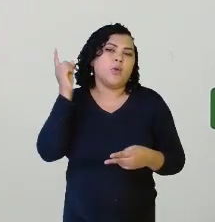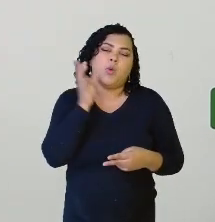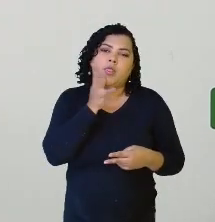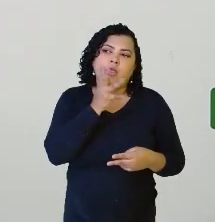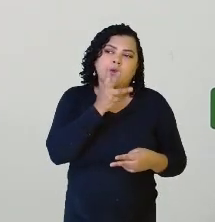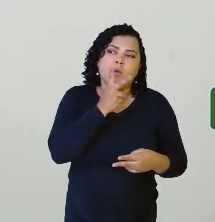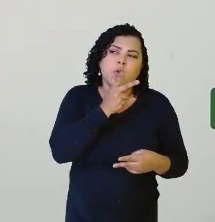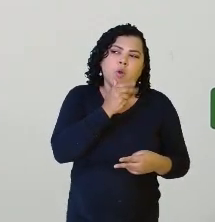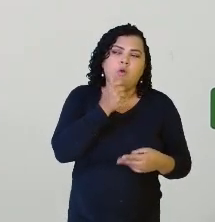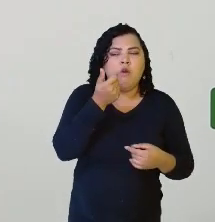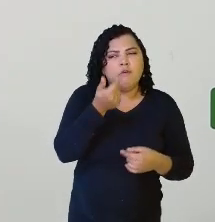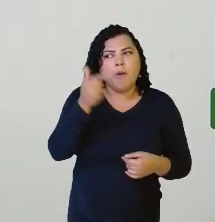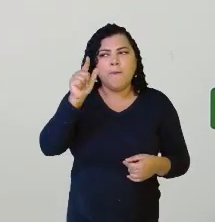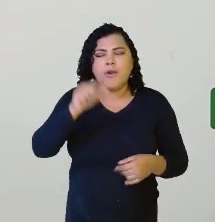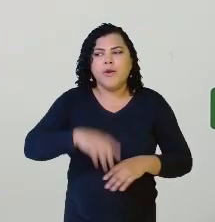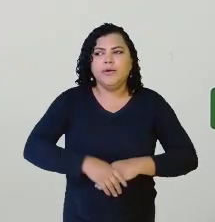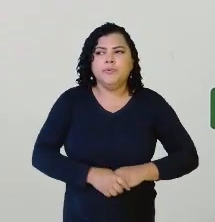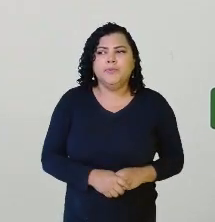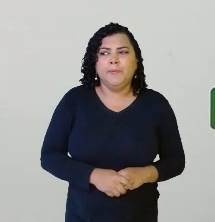é de curta duração também.